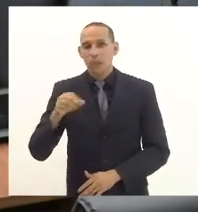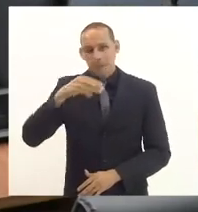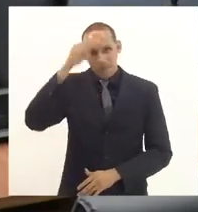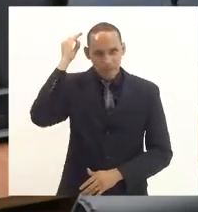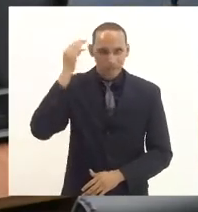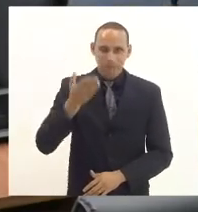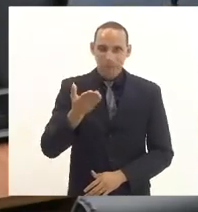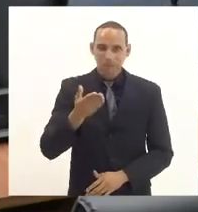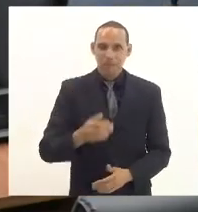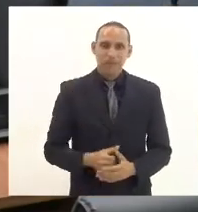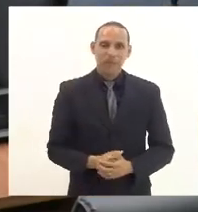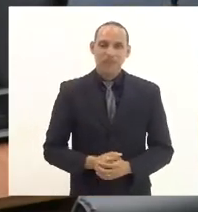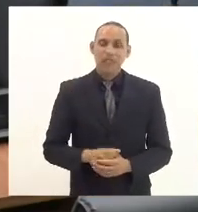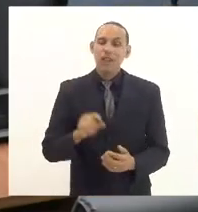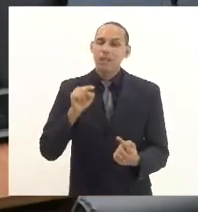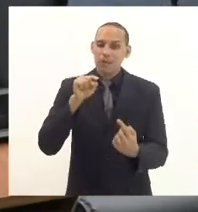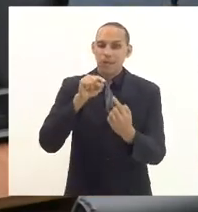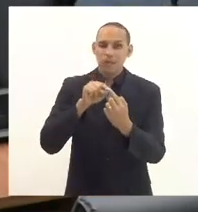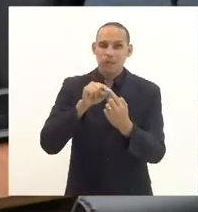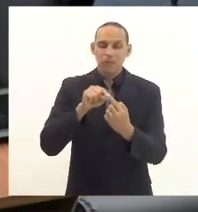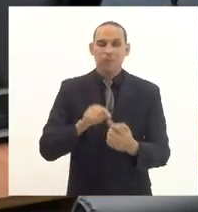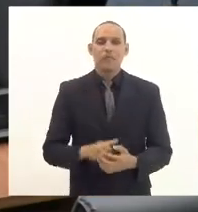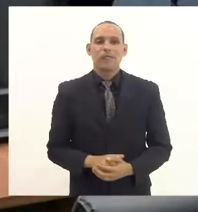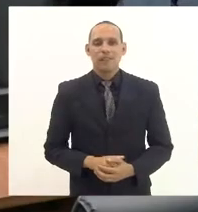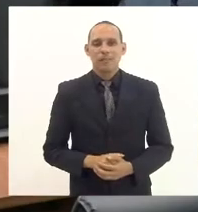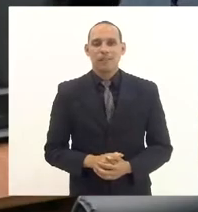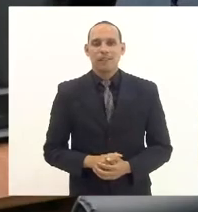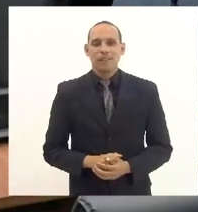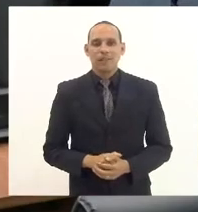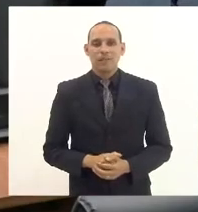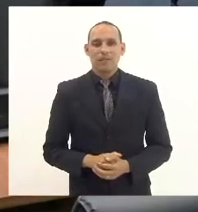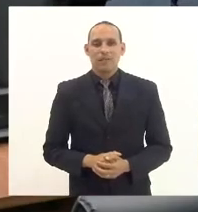Pacheco. Parecer é favorável.